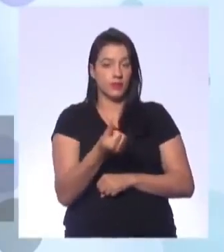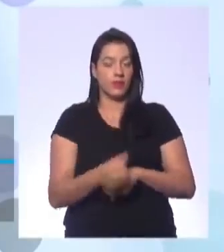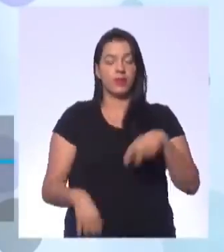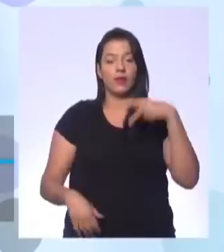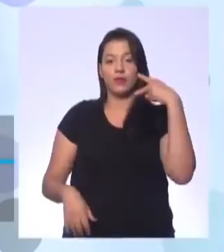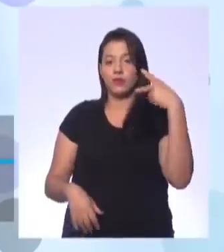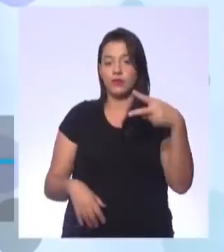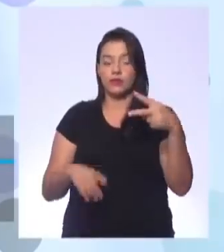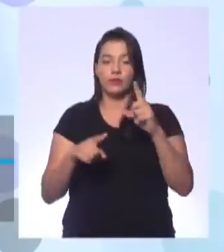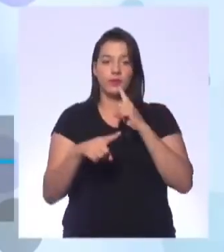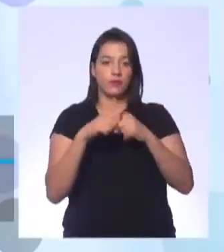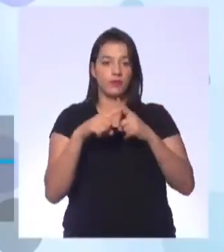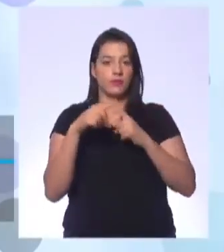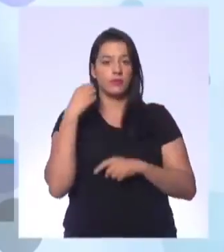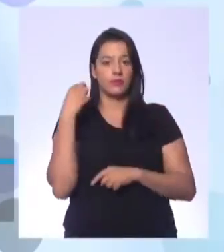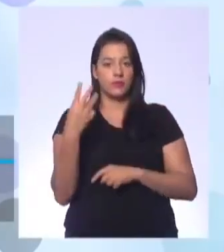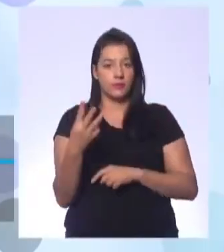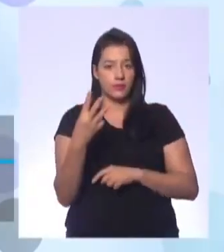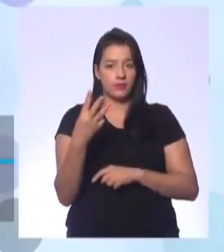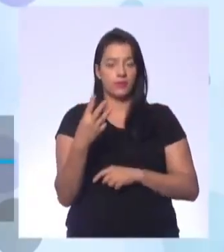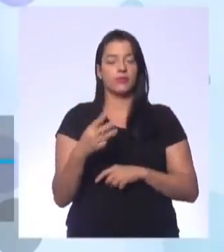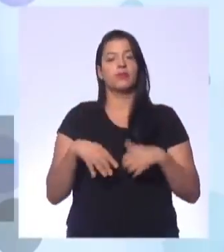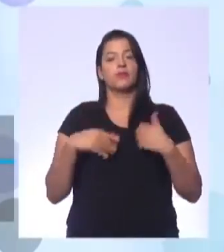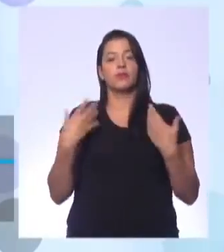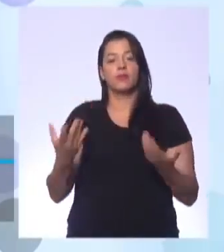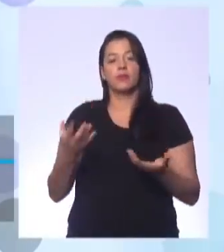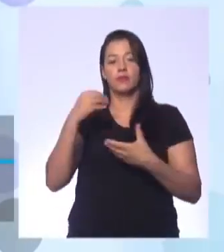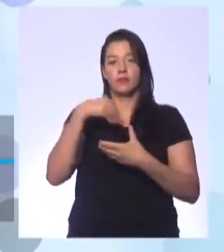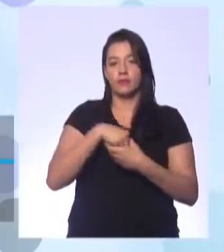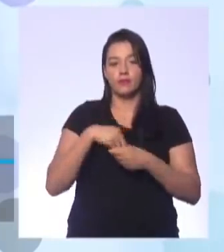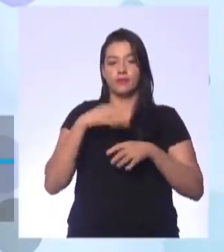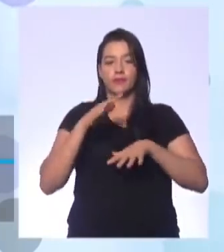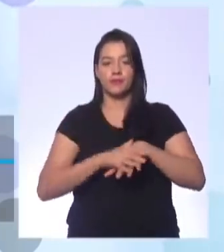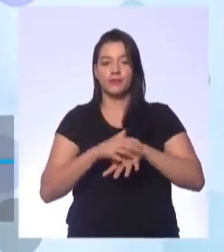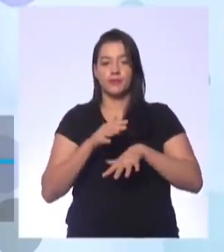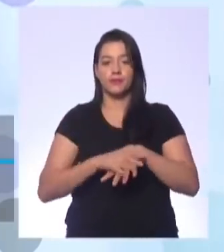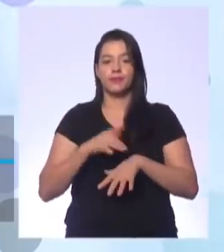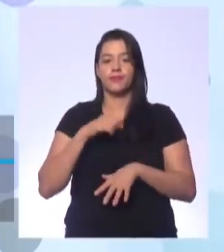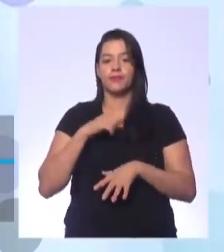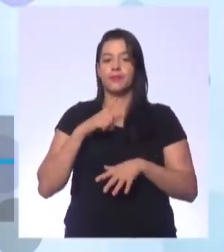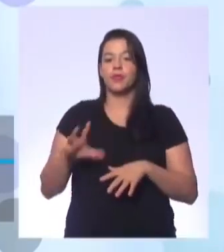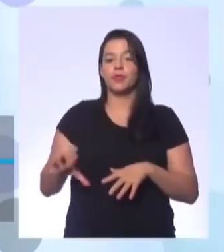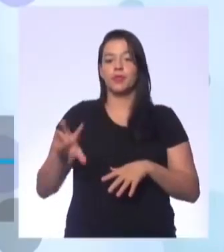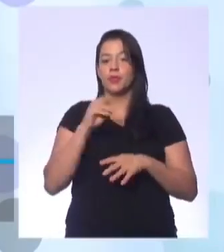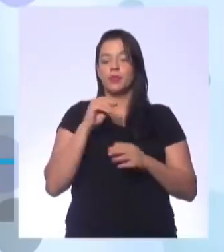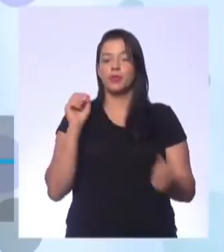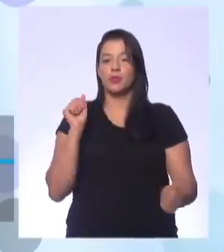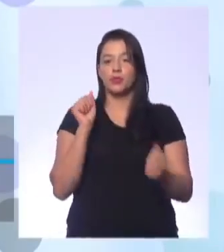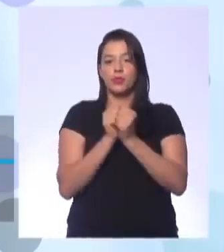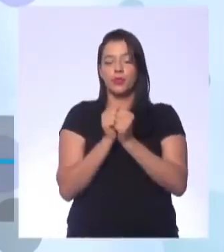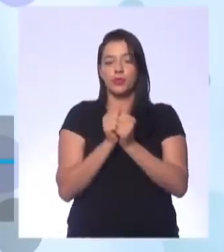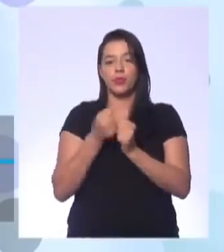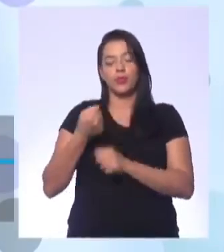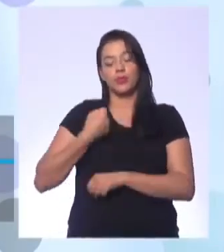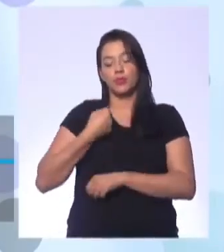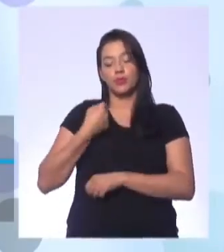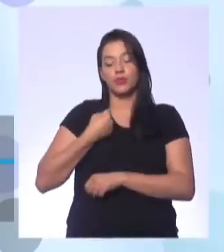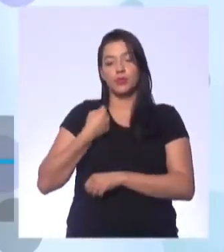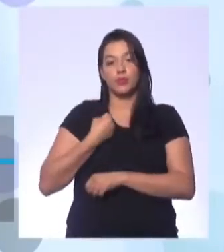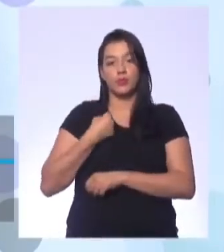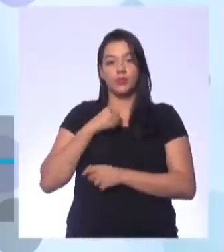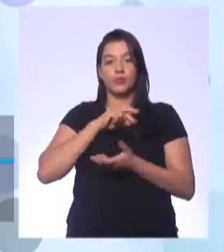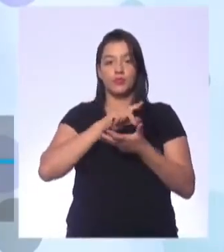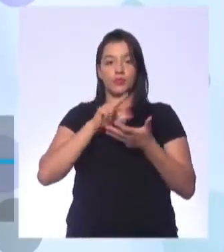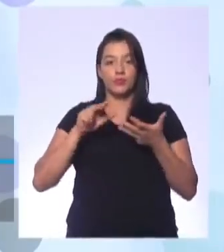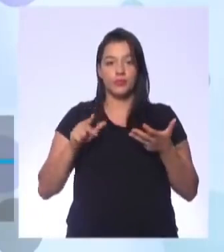escrever duas vezes três a matemática agora nós vamos juntar digamos assim unificar valores que são